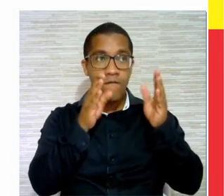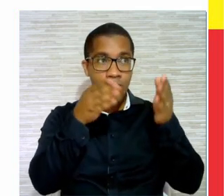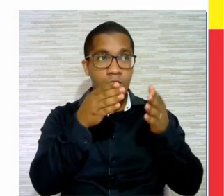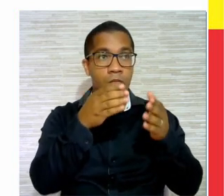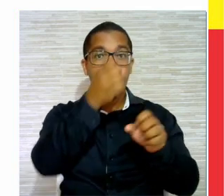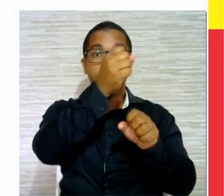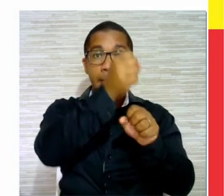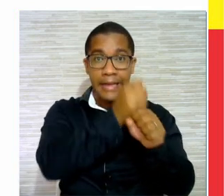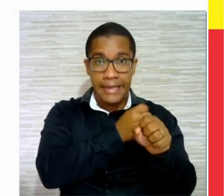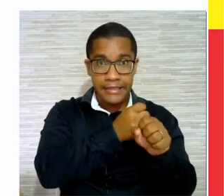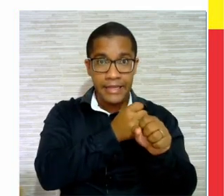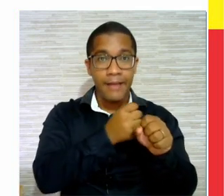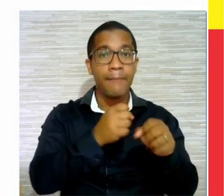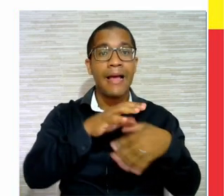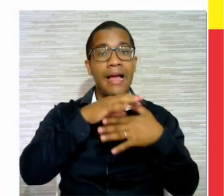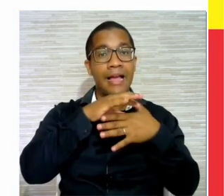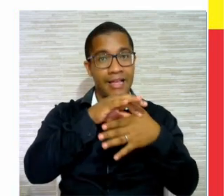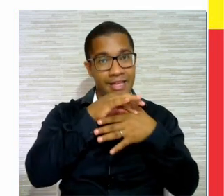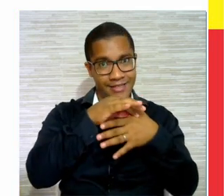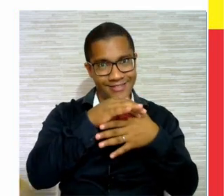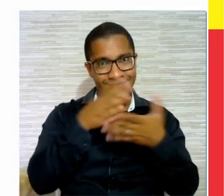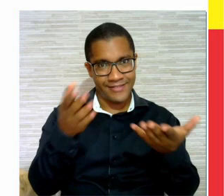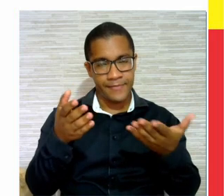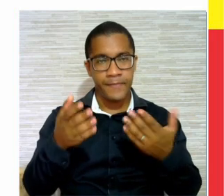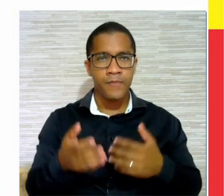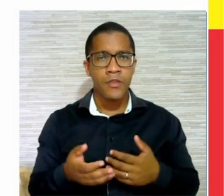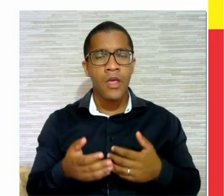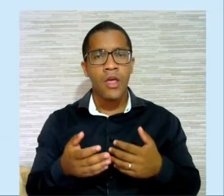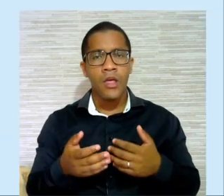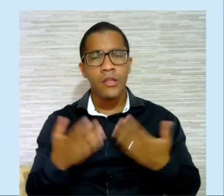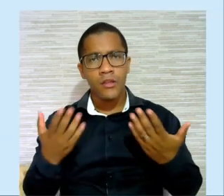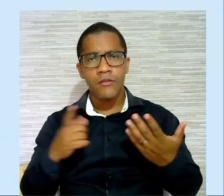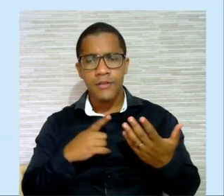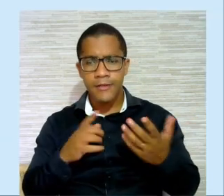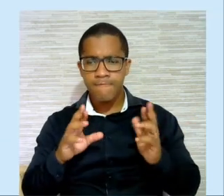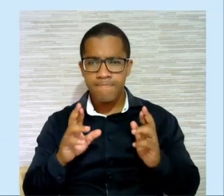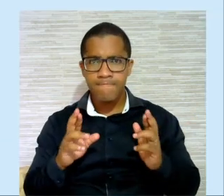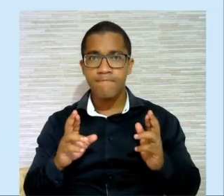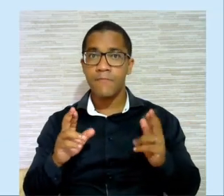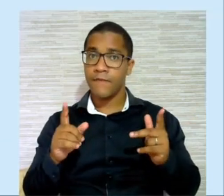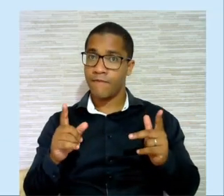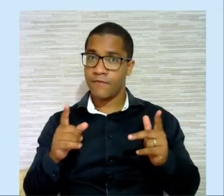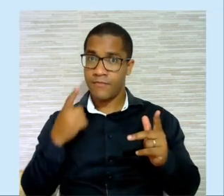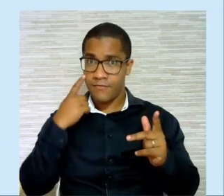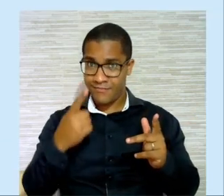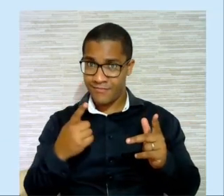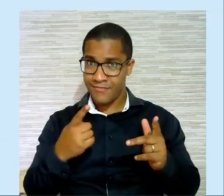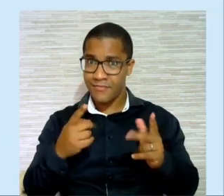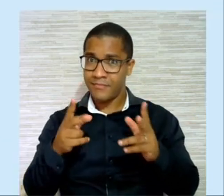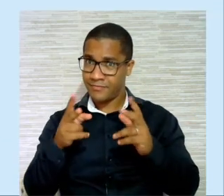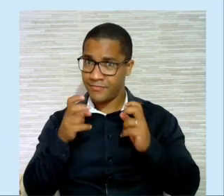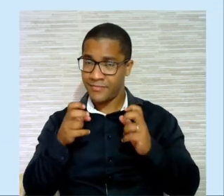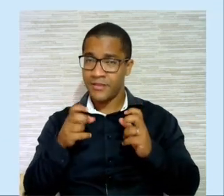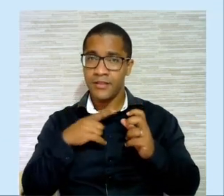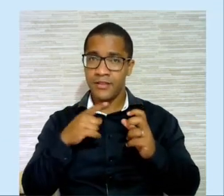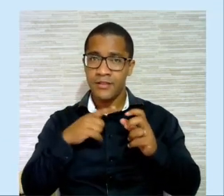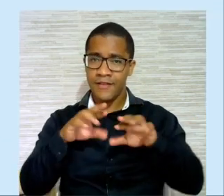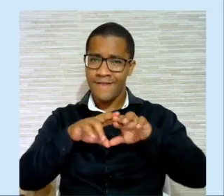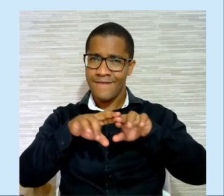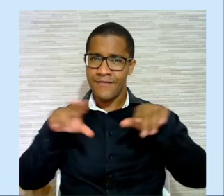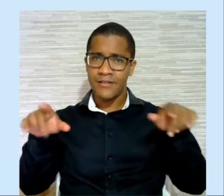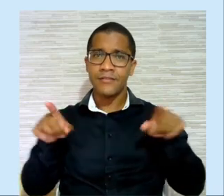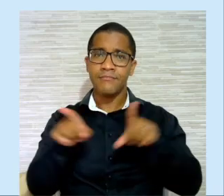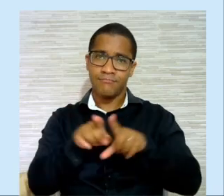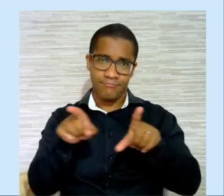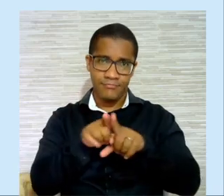de corte, então a produção de cortes de carne. Então existe aí uma diferença muito grande, tá, e uma diversidade muito